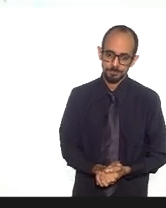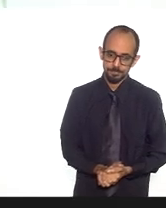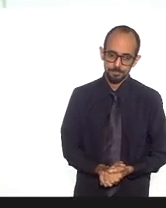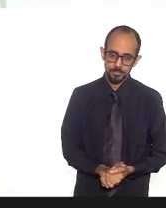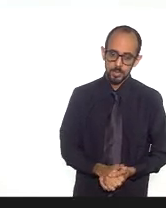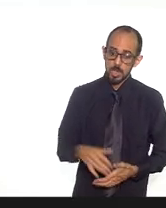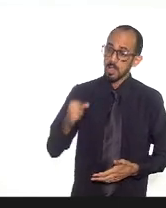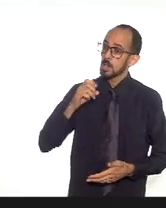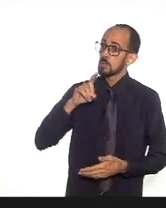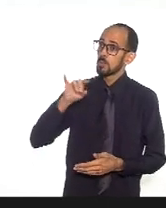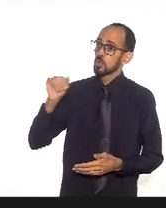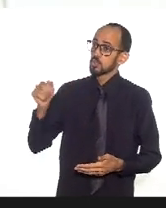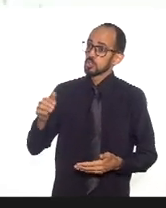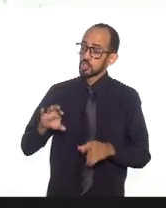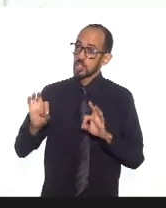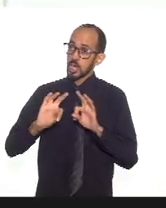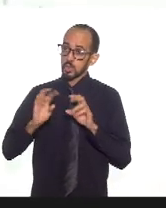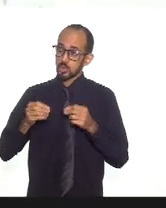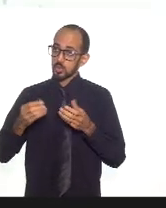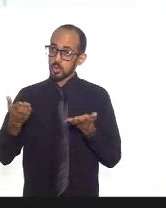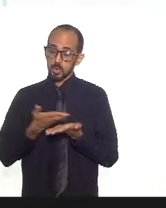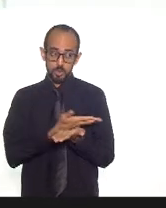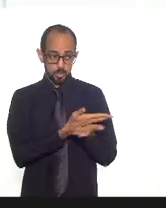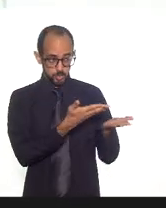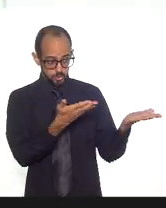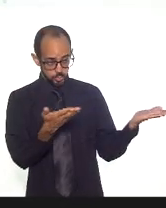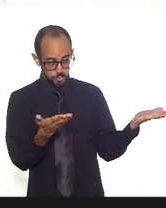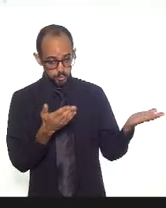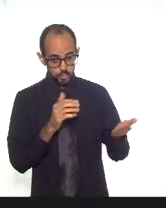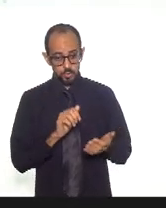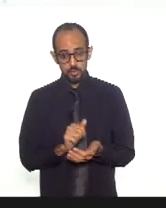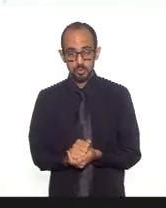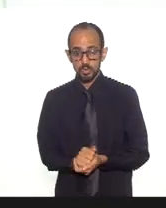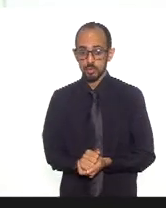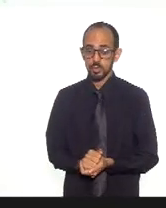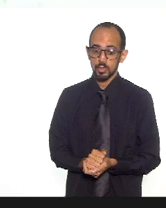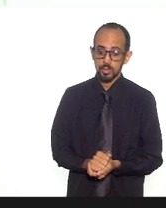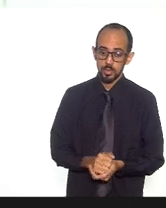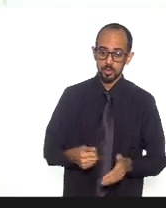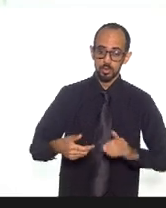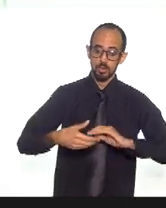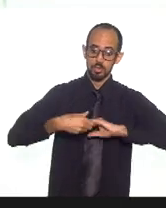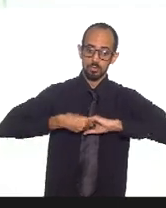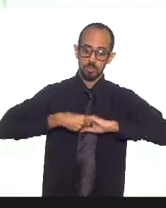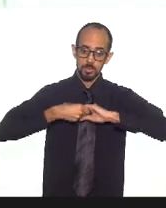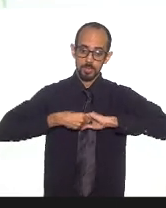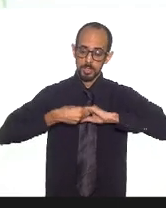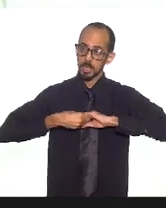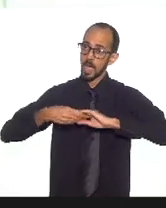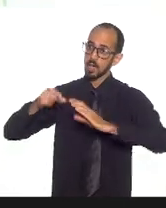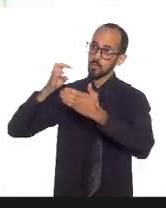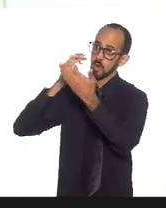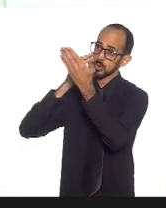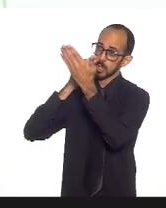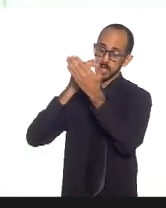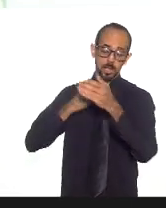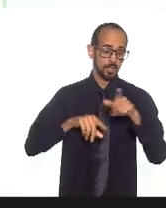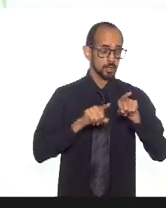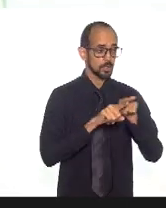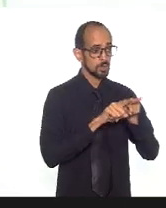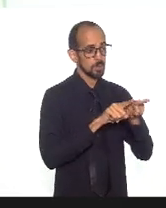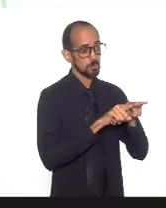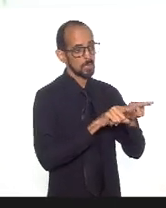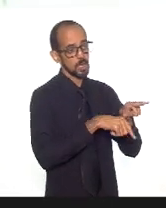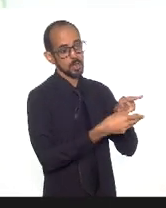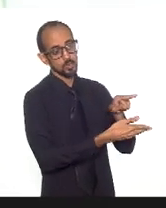Bom dia a todos e a todas presentes, saudar os deputados Valdeir Carneiro, Flávio Serafini, Rubens